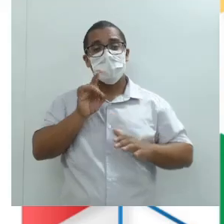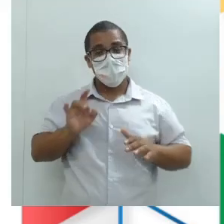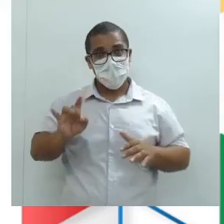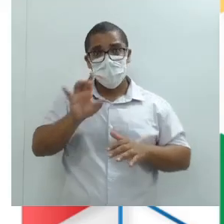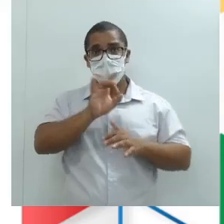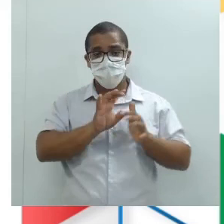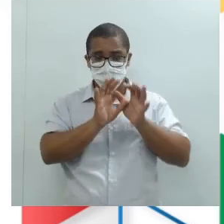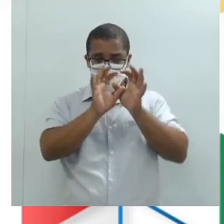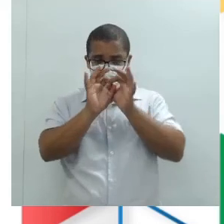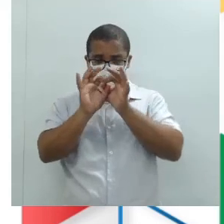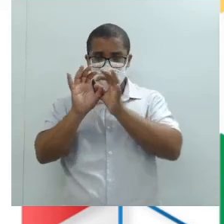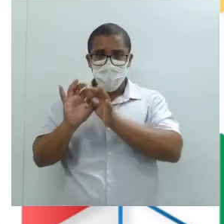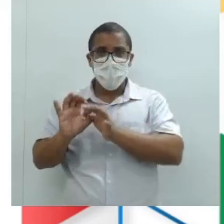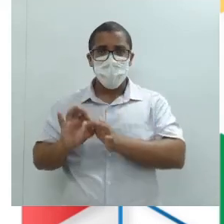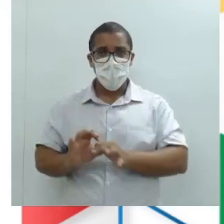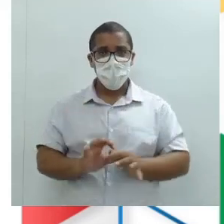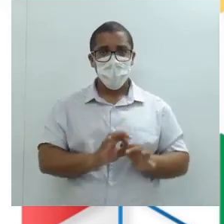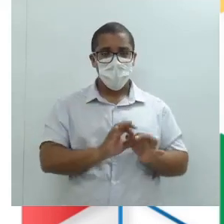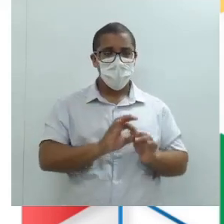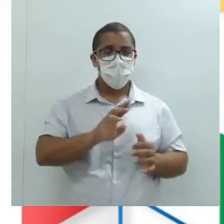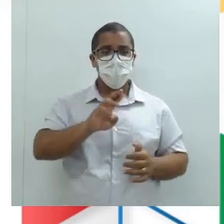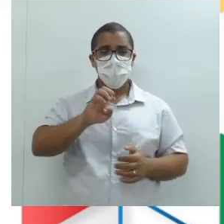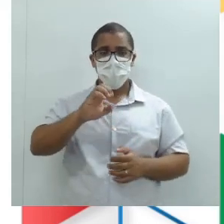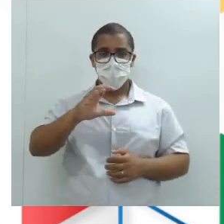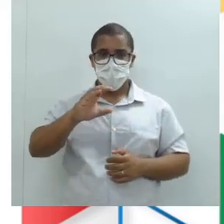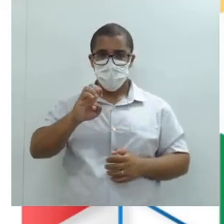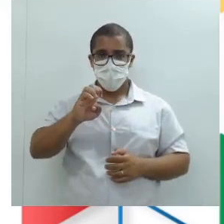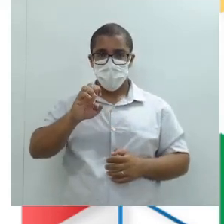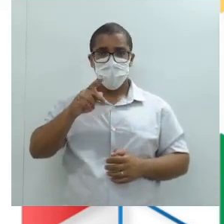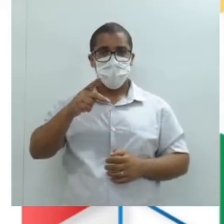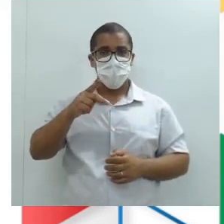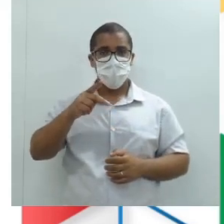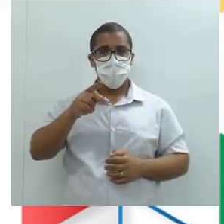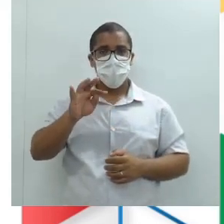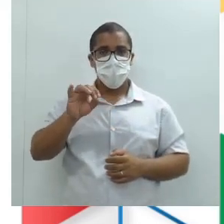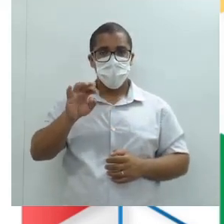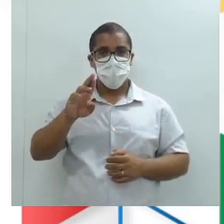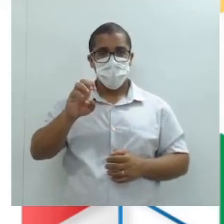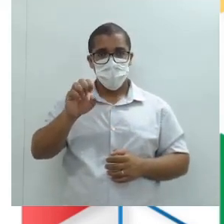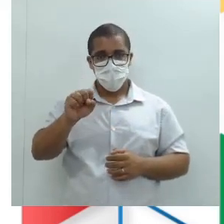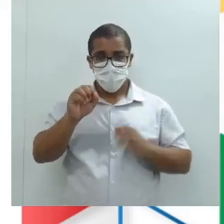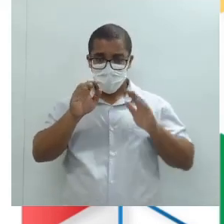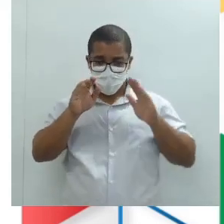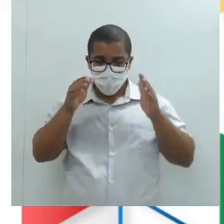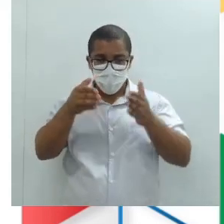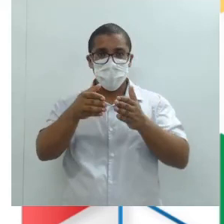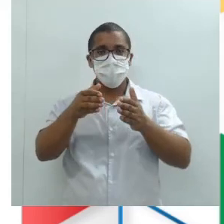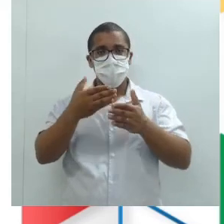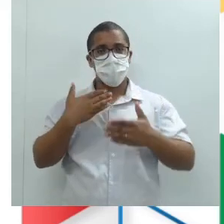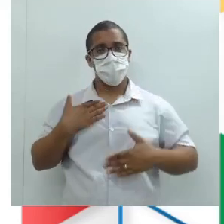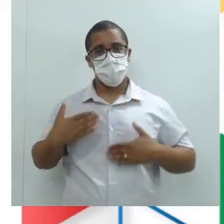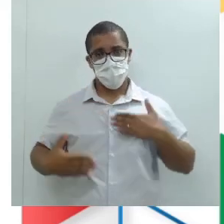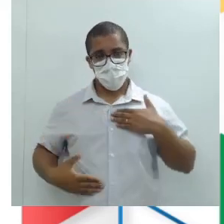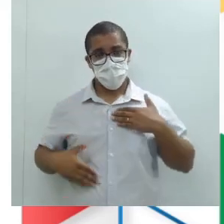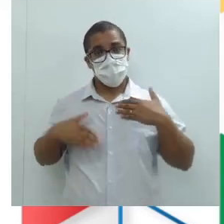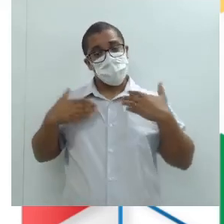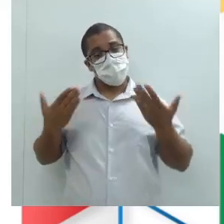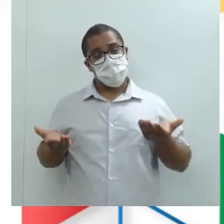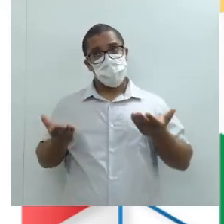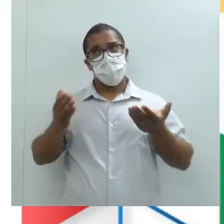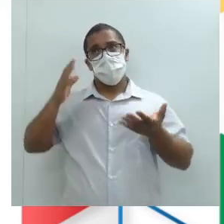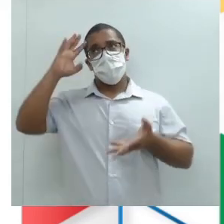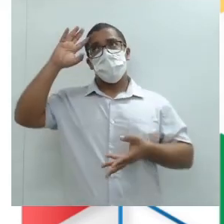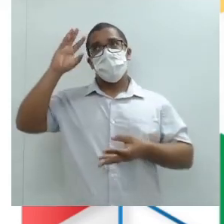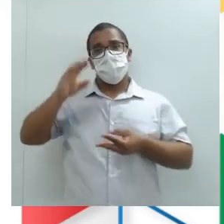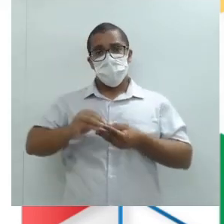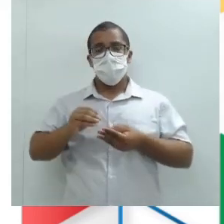liga a receptores específicos no nosso corpo, o que faz com que, mesmo que